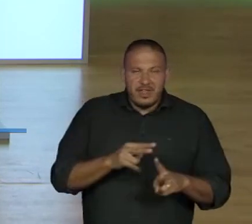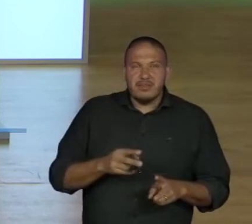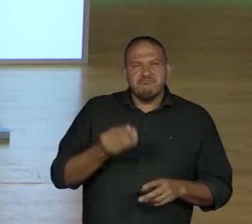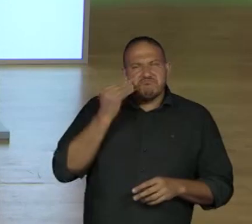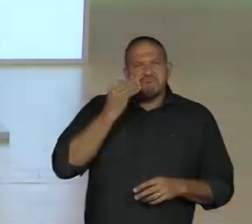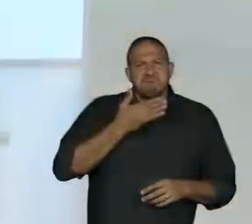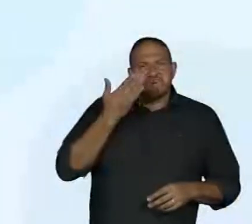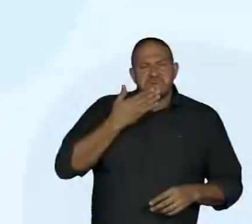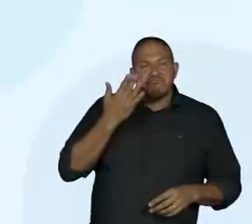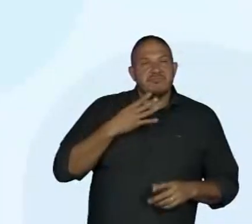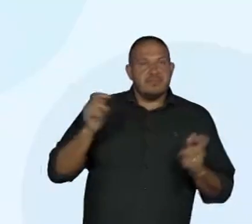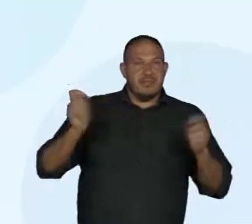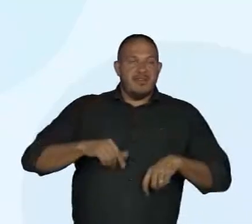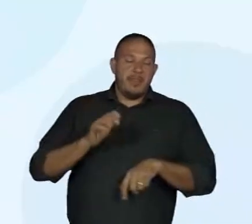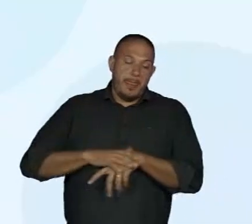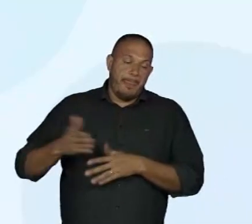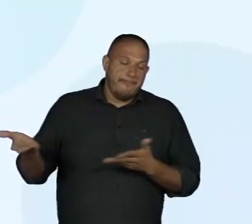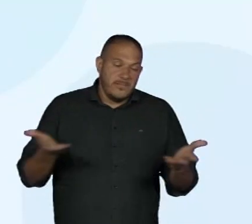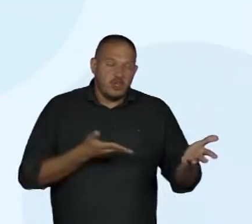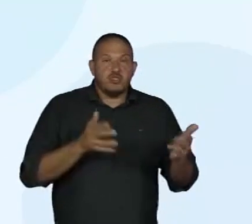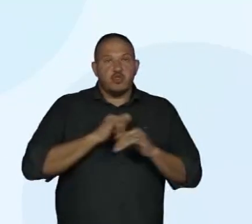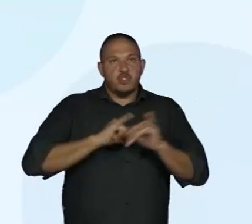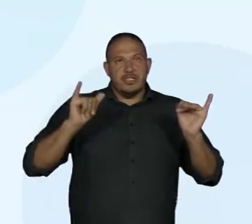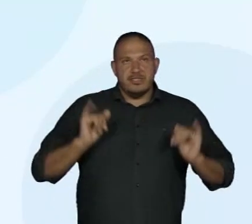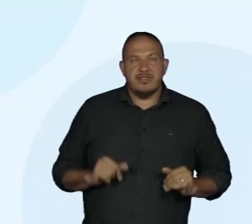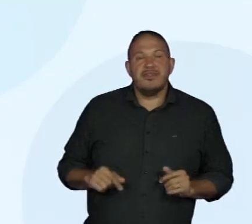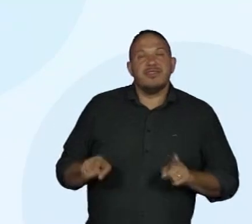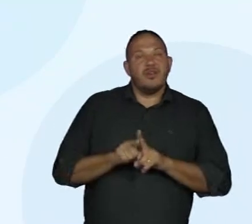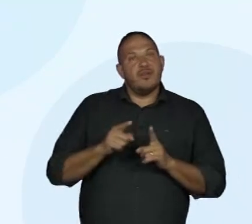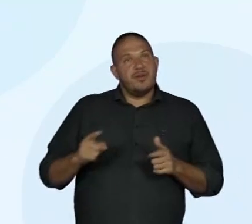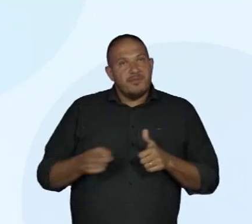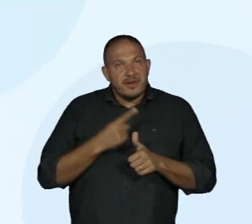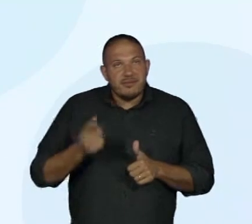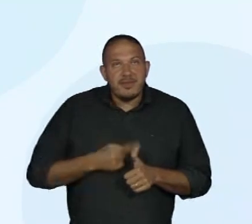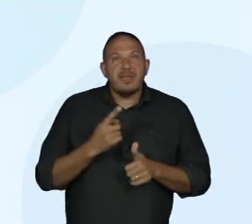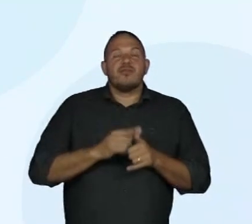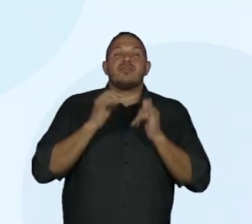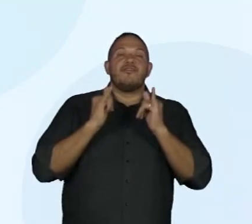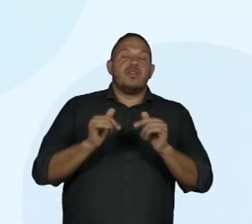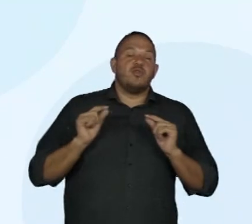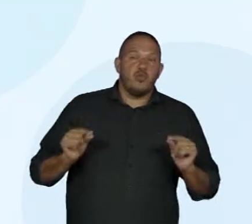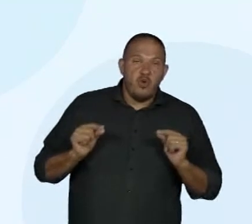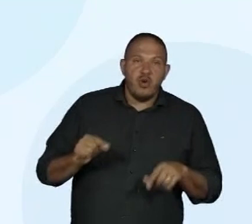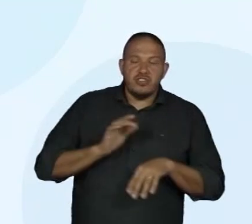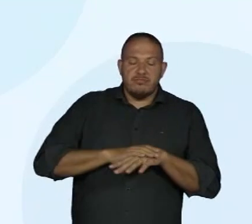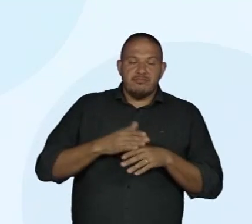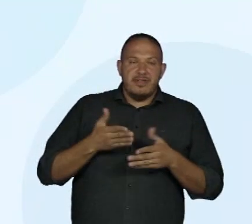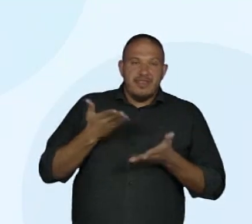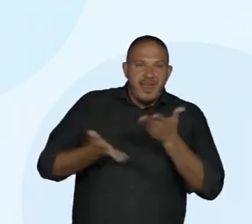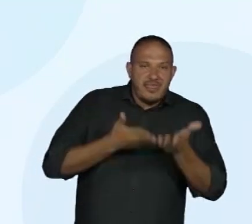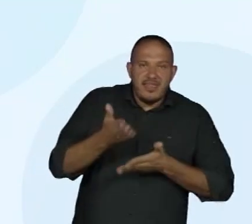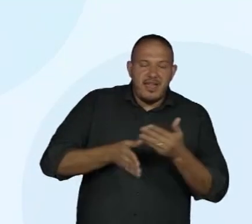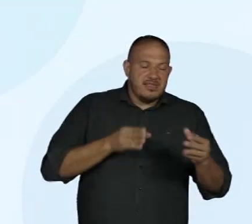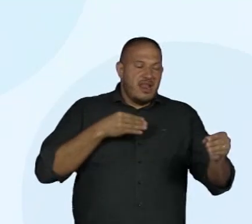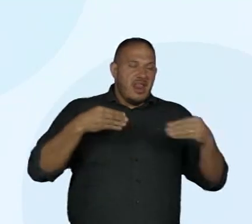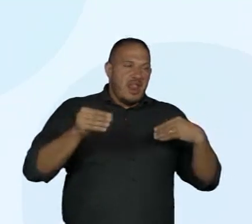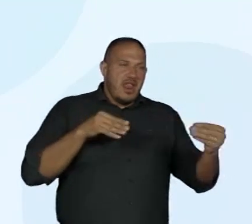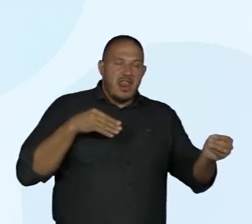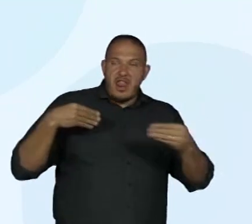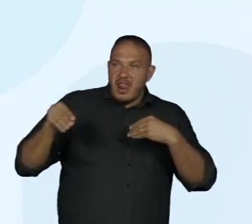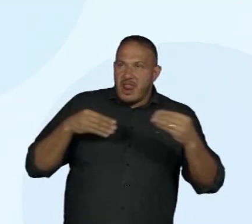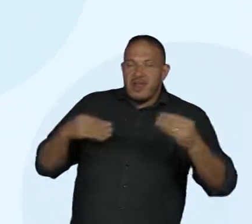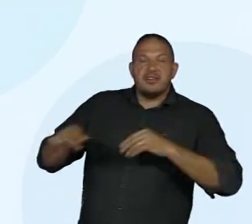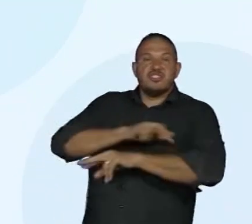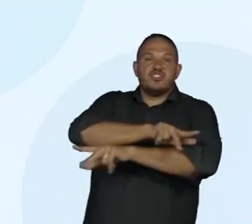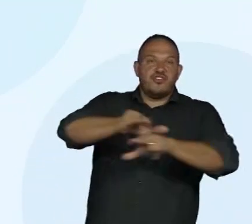fatos trazidos da notícia. Então, o primeiro está falando onde se trata essa flexibilização, quais os países.